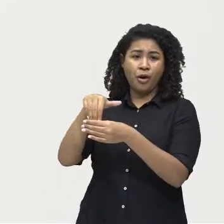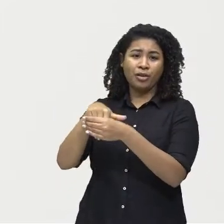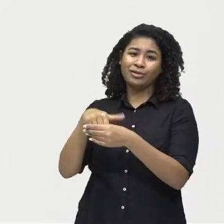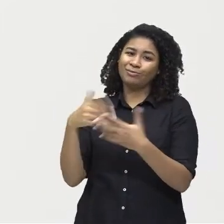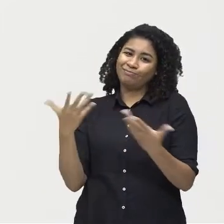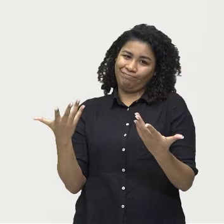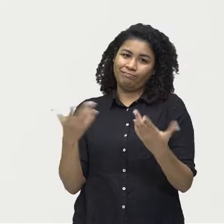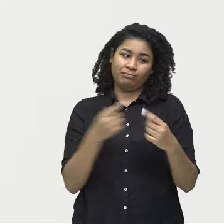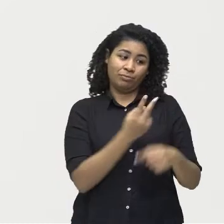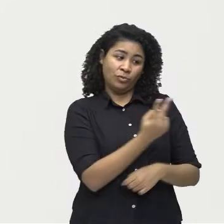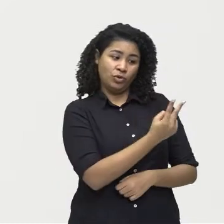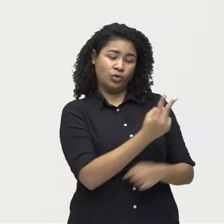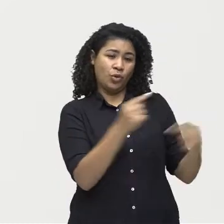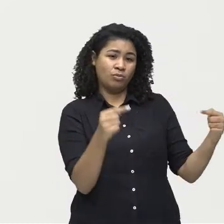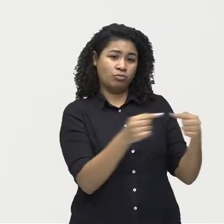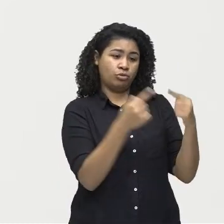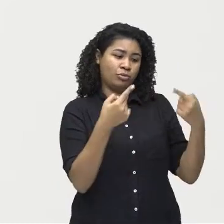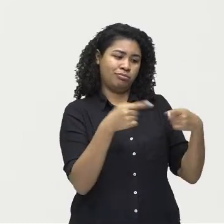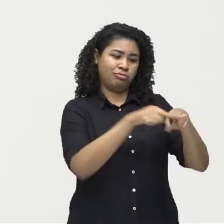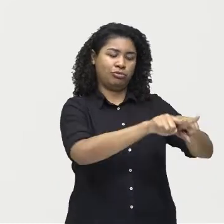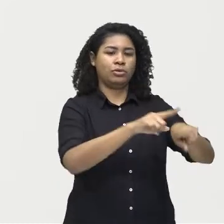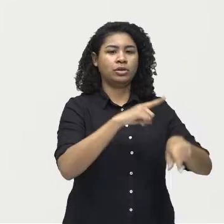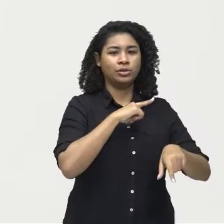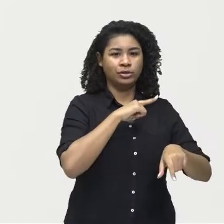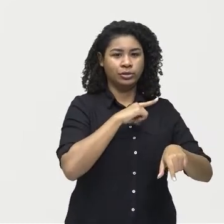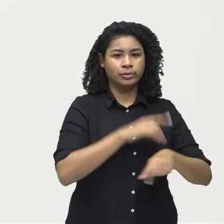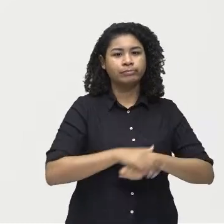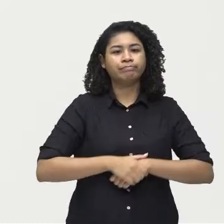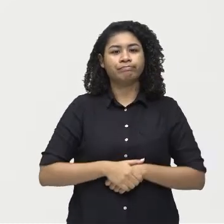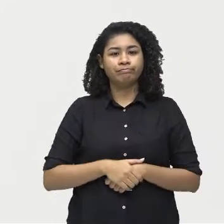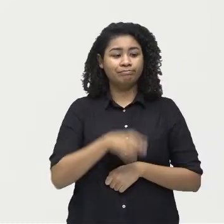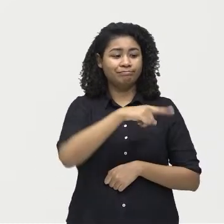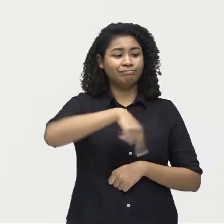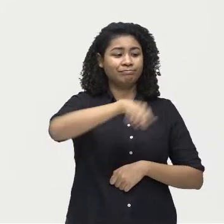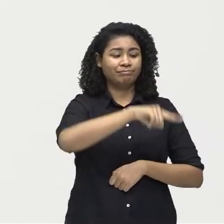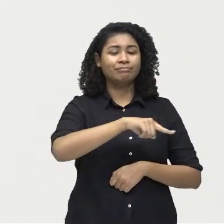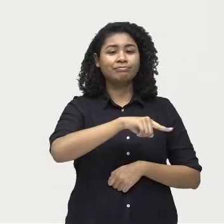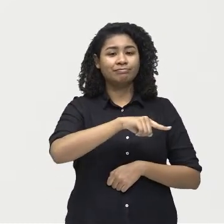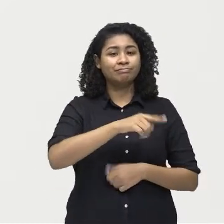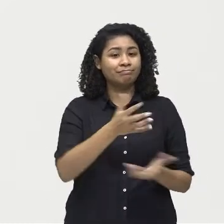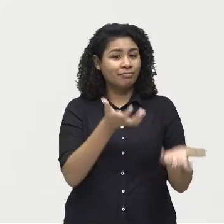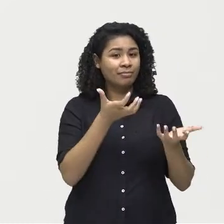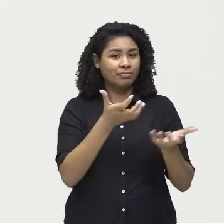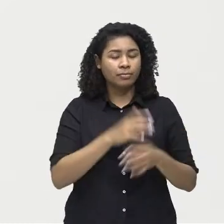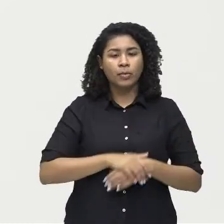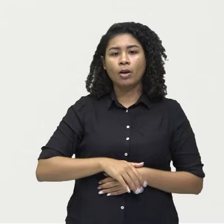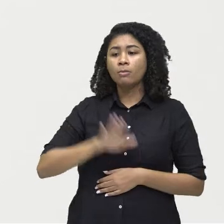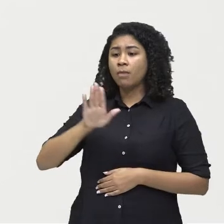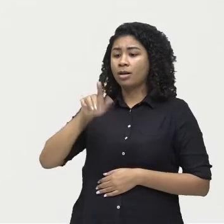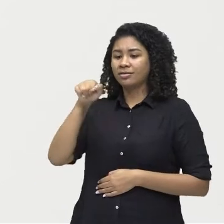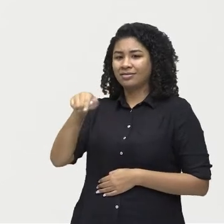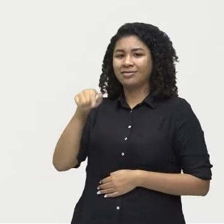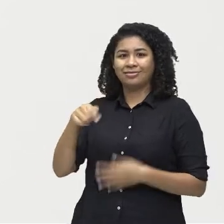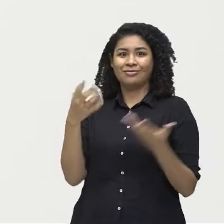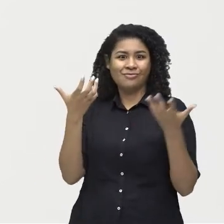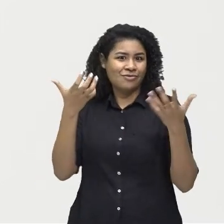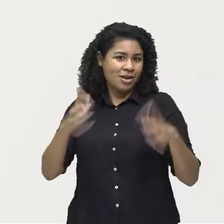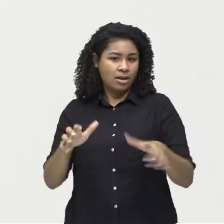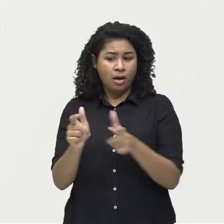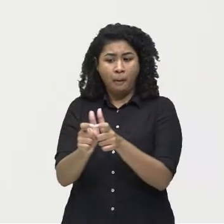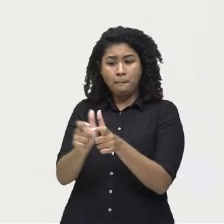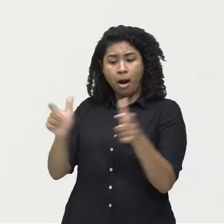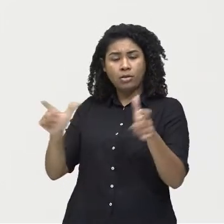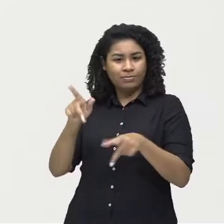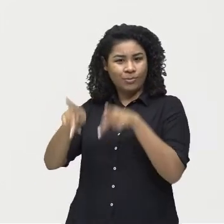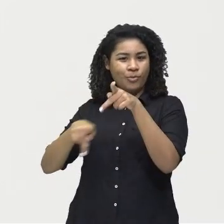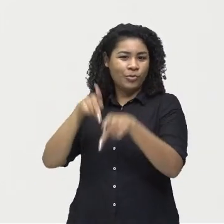individual, agradava a burguesia, que representava a maioria. sem conseguir conciliar os